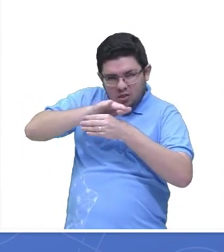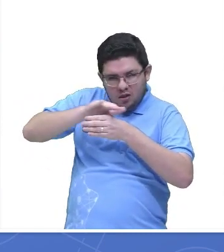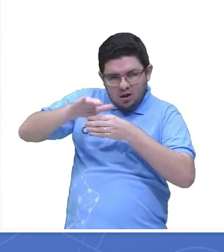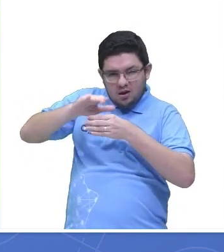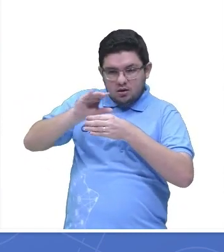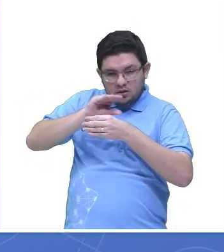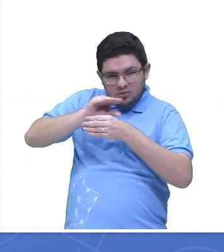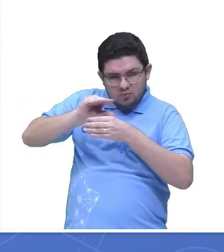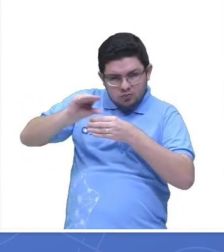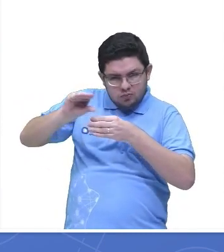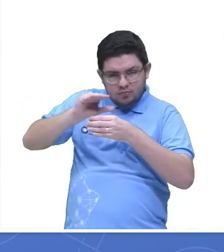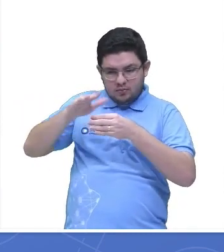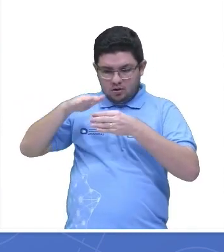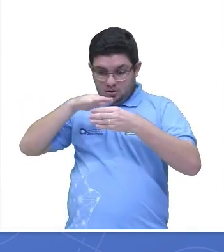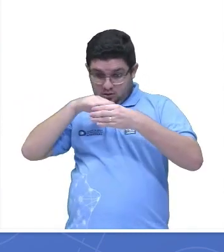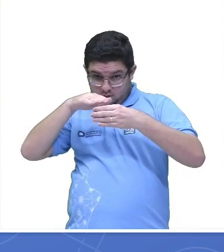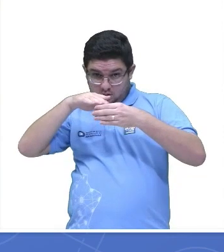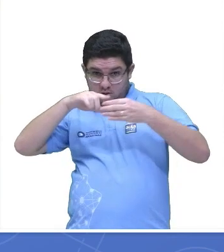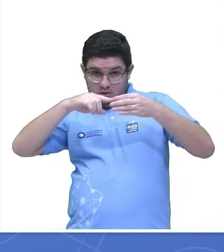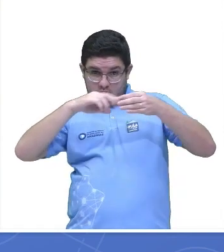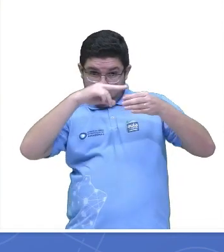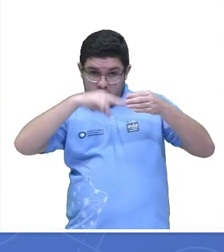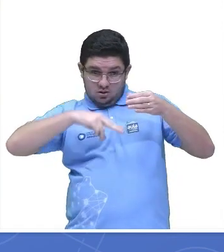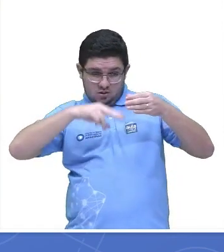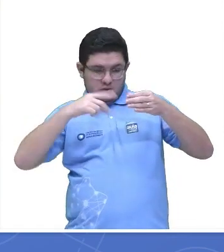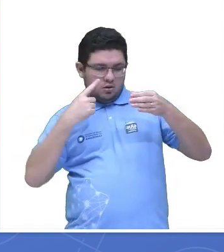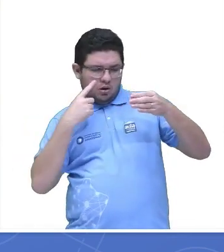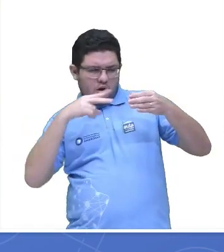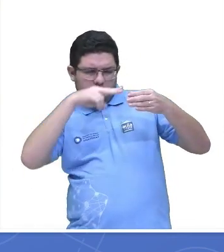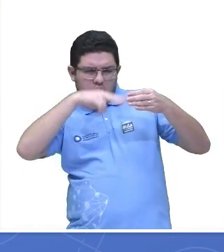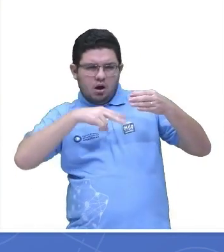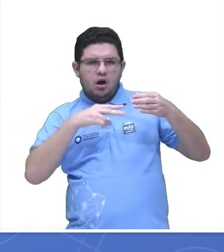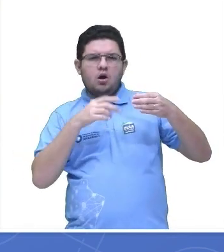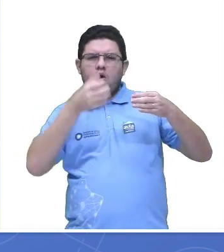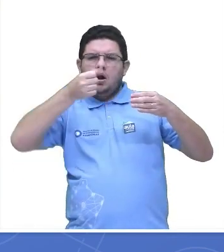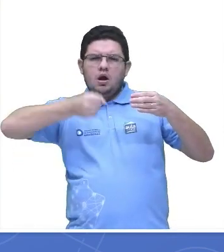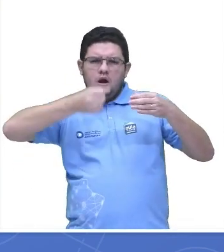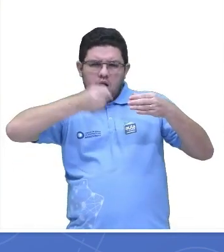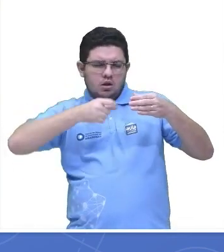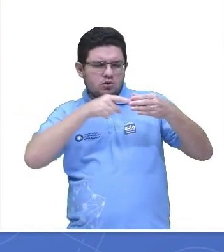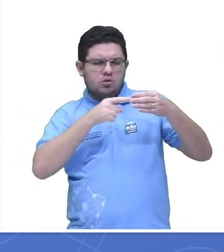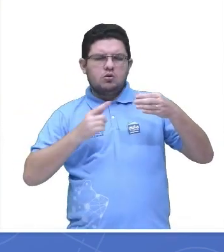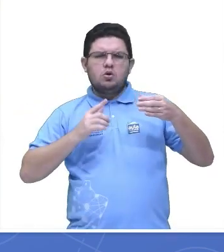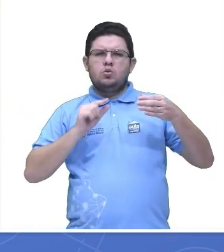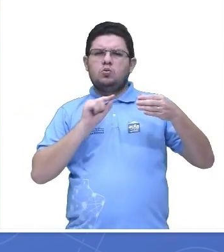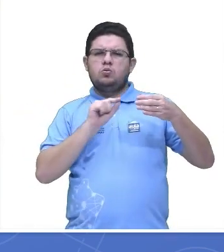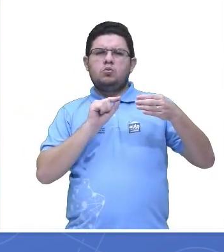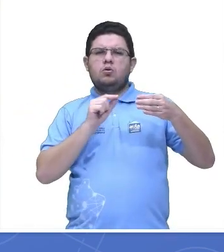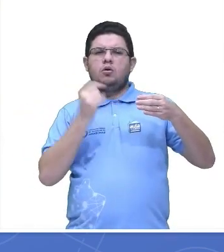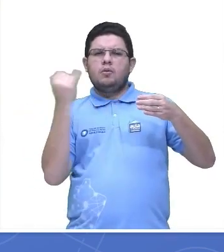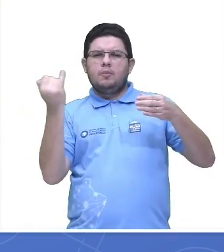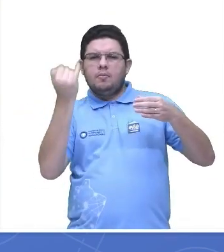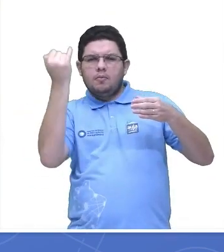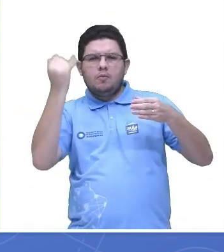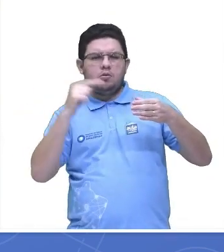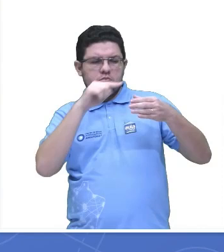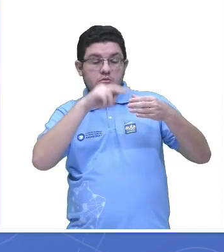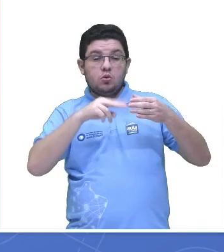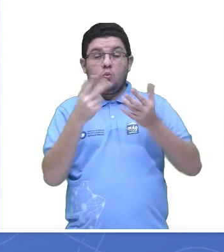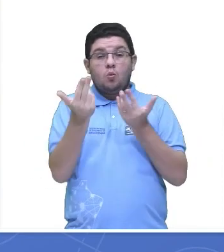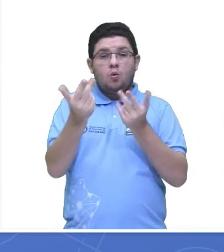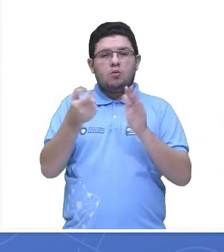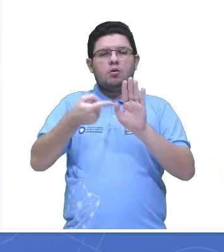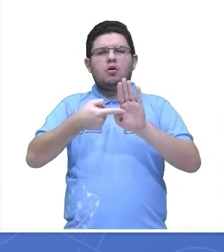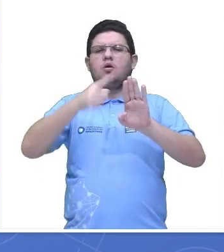aquela parte que importa, o que é mais importante. Então é essa a ideia de skimming. É inclusive a tradução, tá? Então, quando a gente fala skimming,